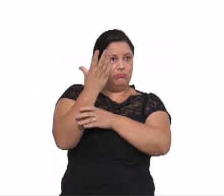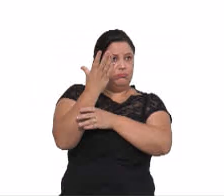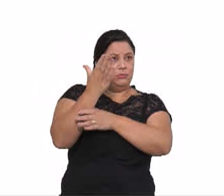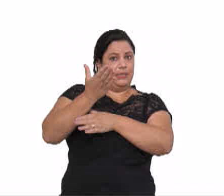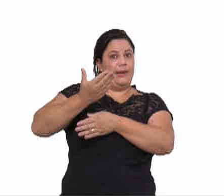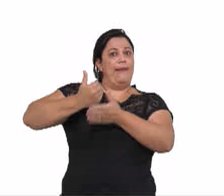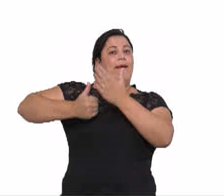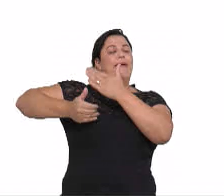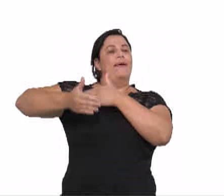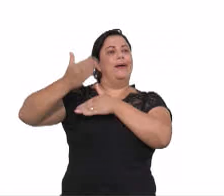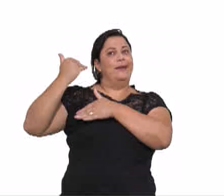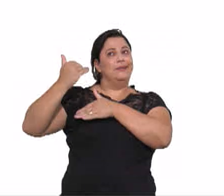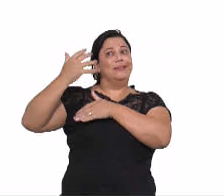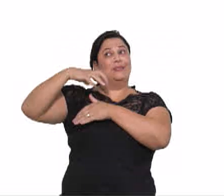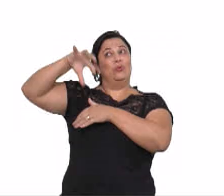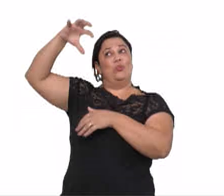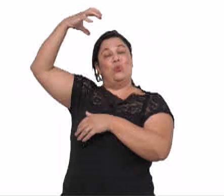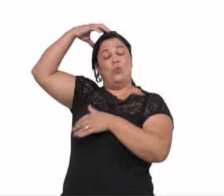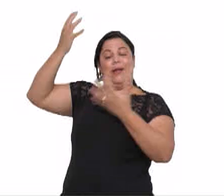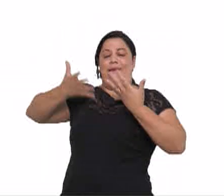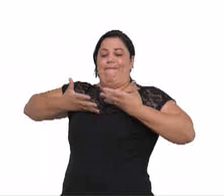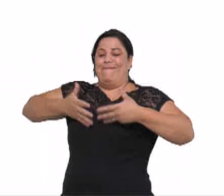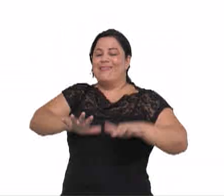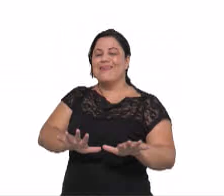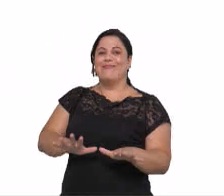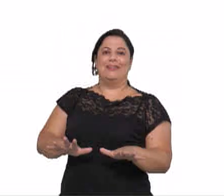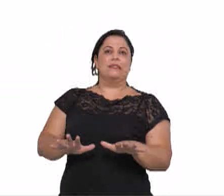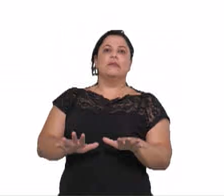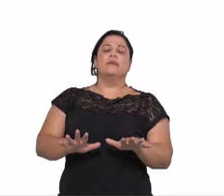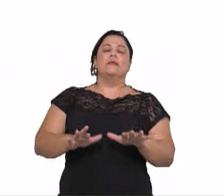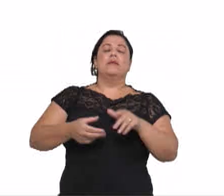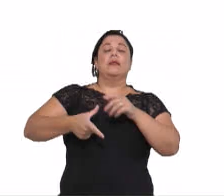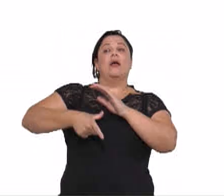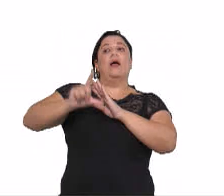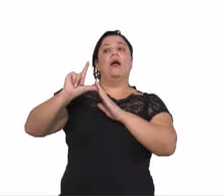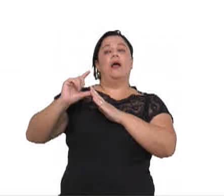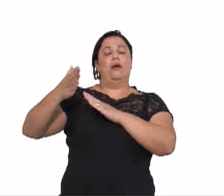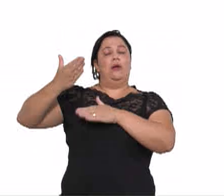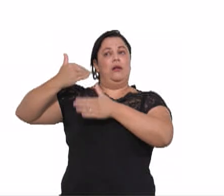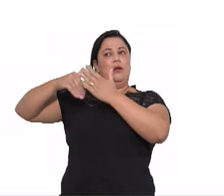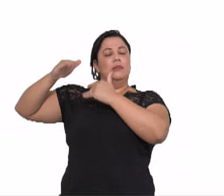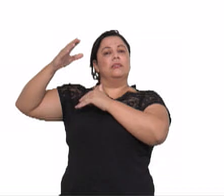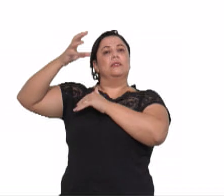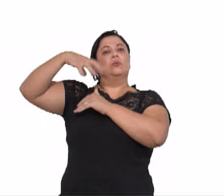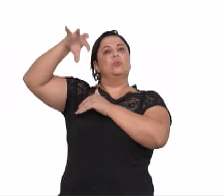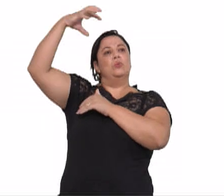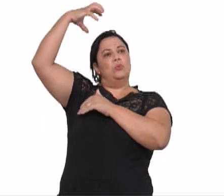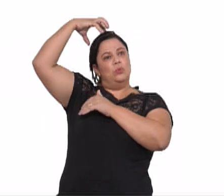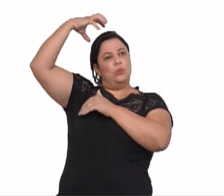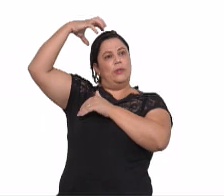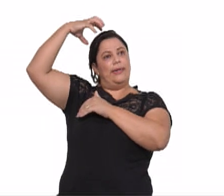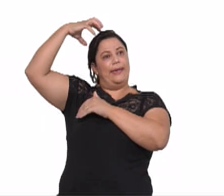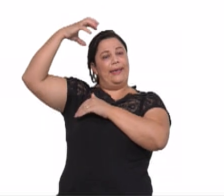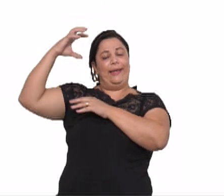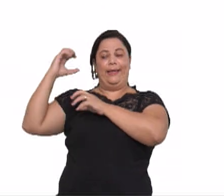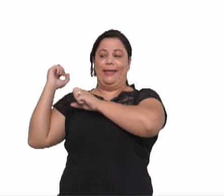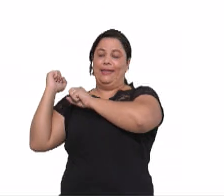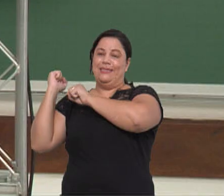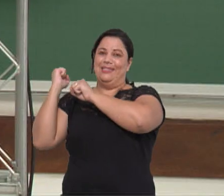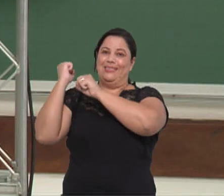Constituição ser promulgada, antes do rei não aceitar, antes do rei ser levado pelas mulheres,